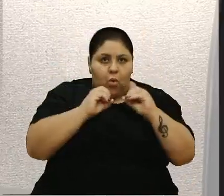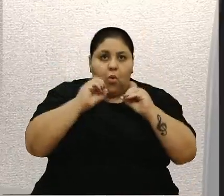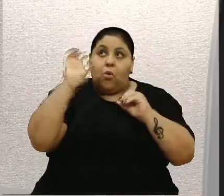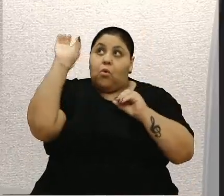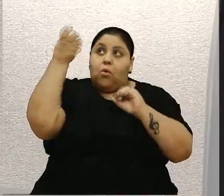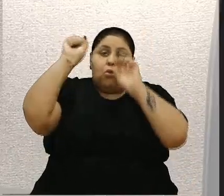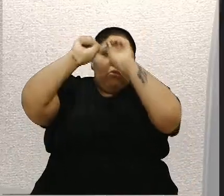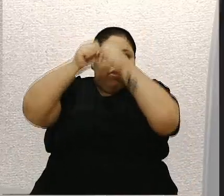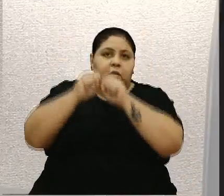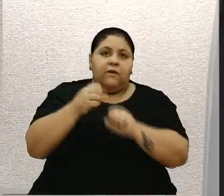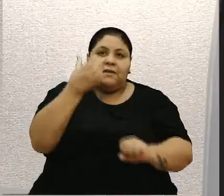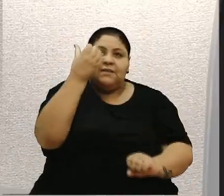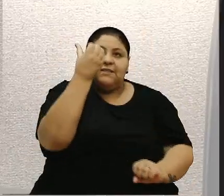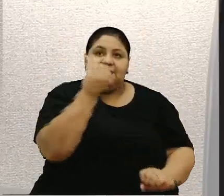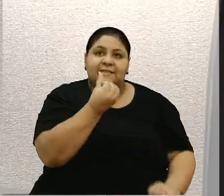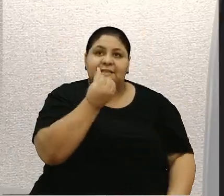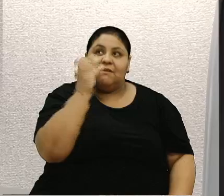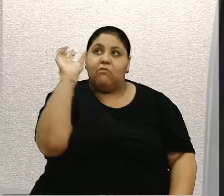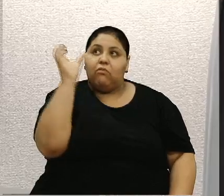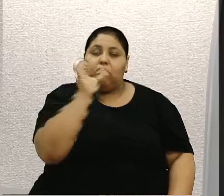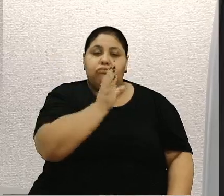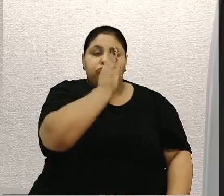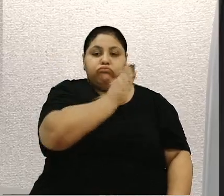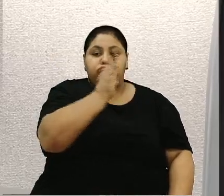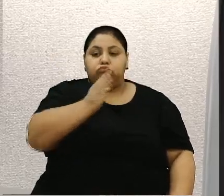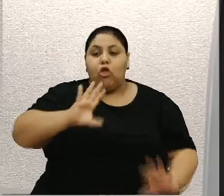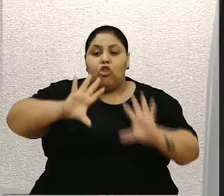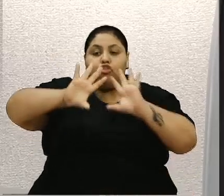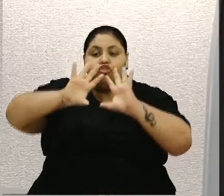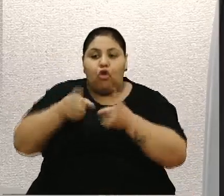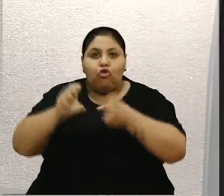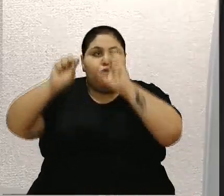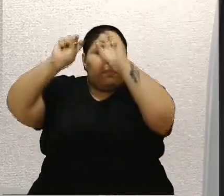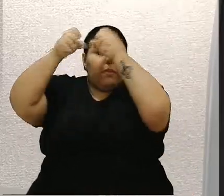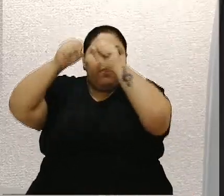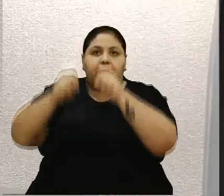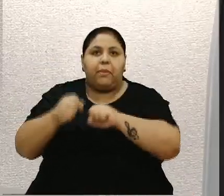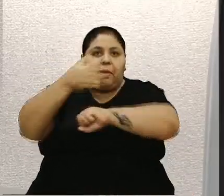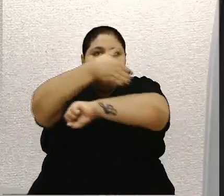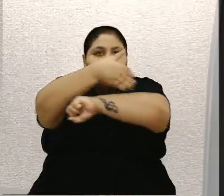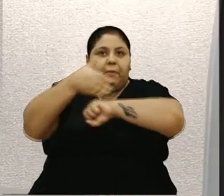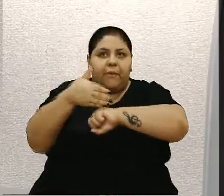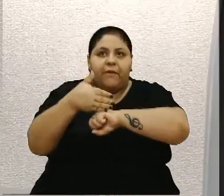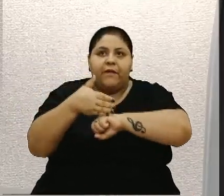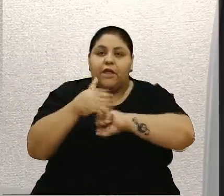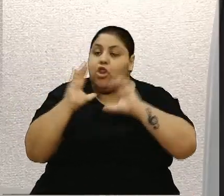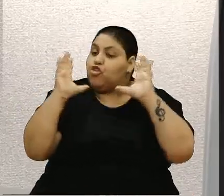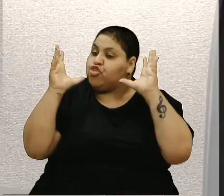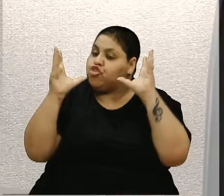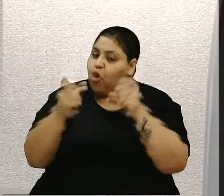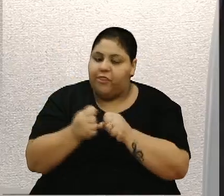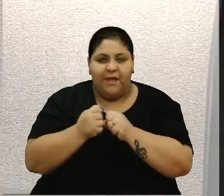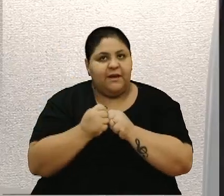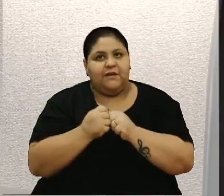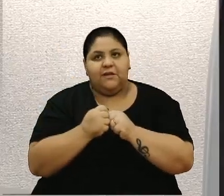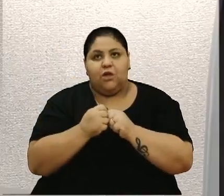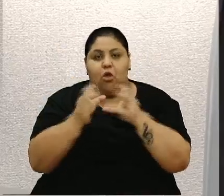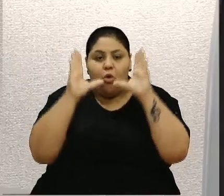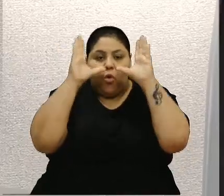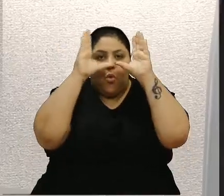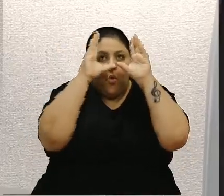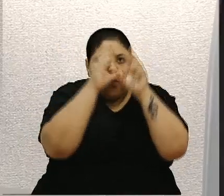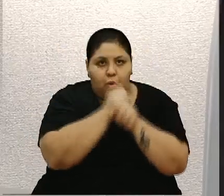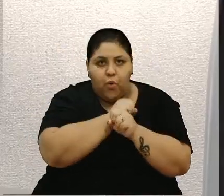6 postes, um do lado do outro, todos queimados. É uma rua, uma quadra inteira no escuro. E é